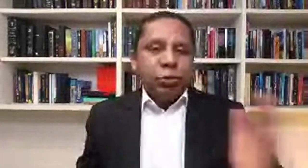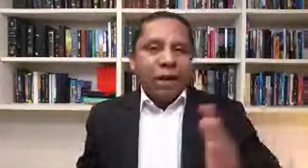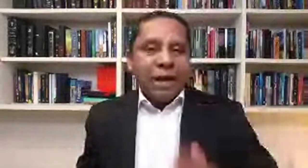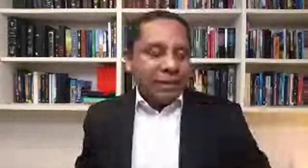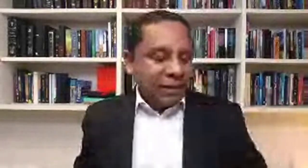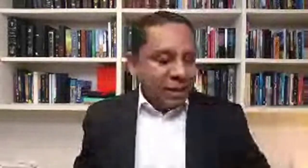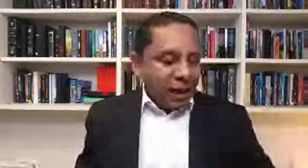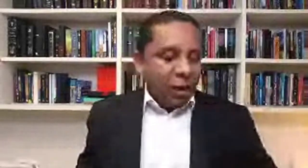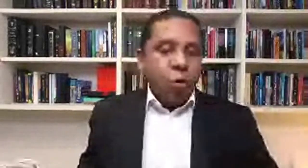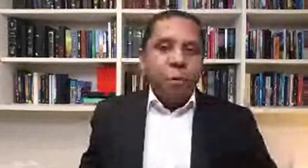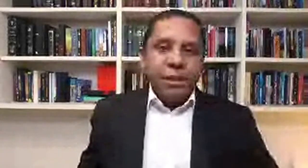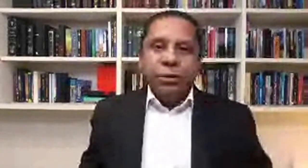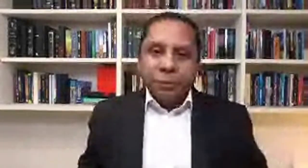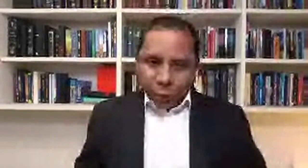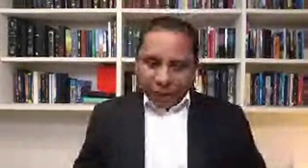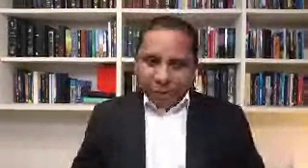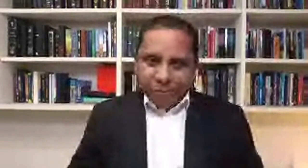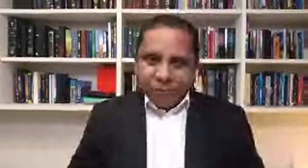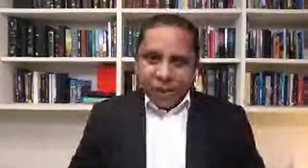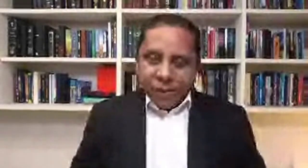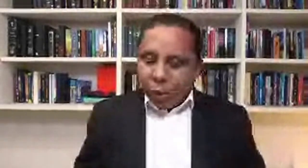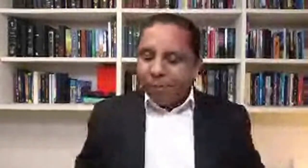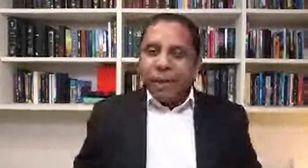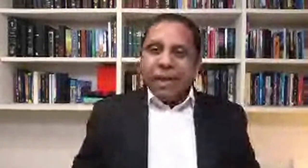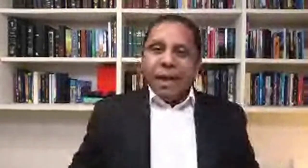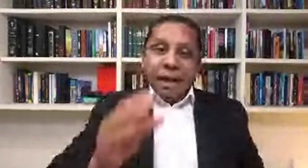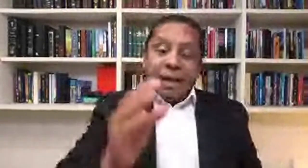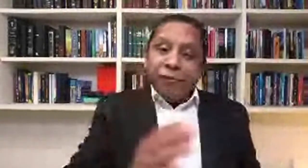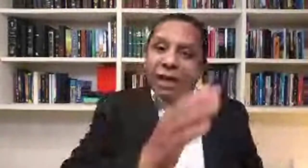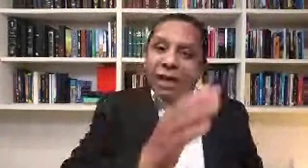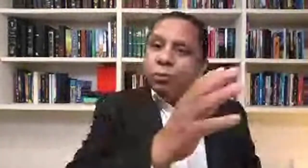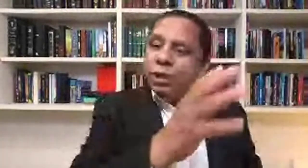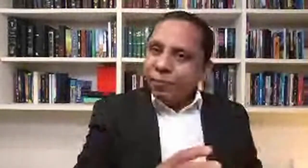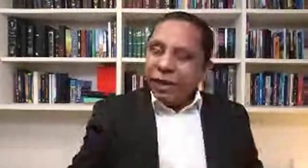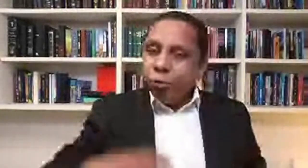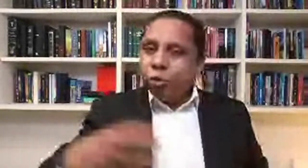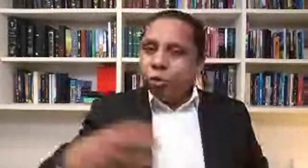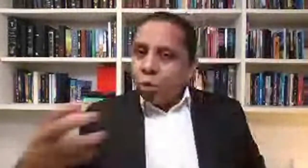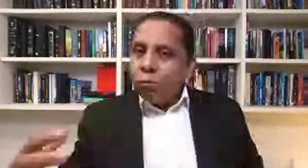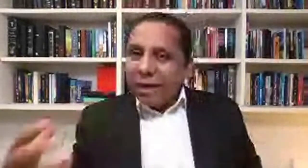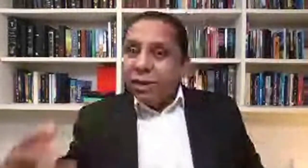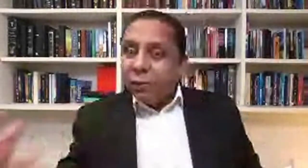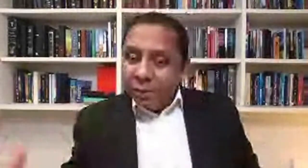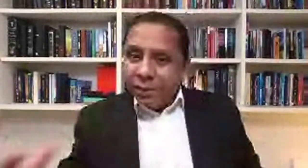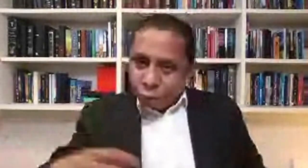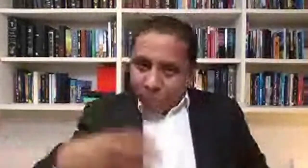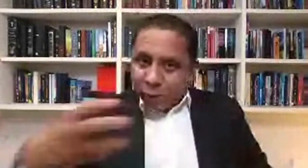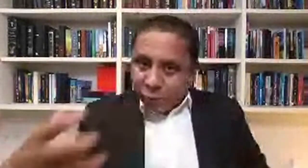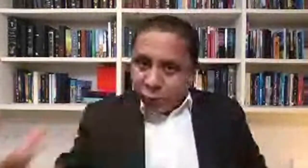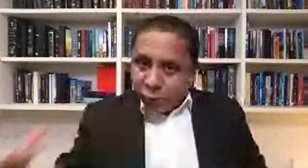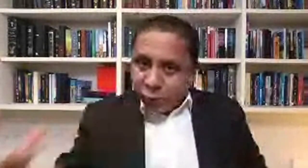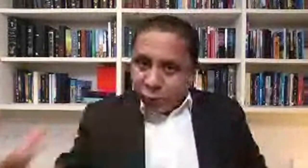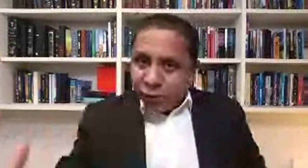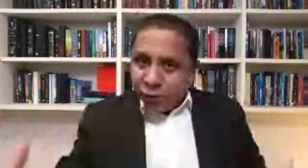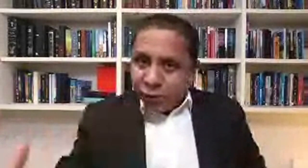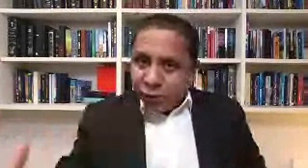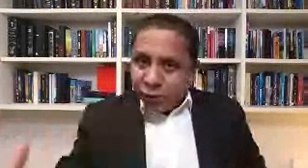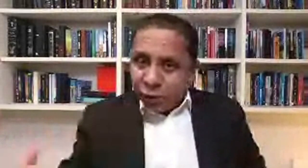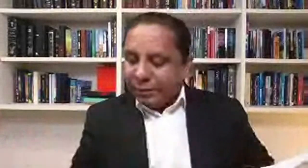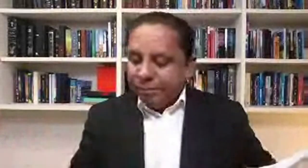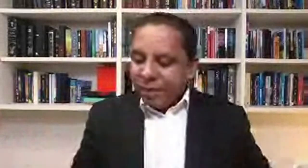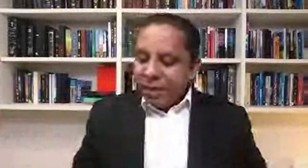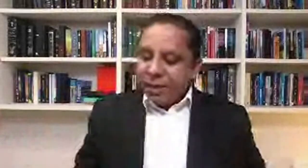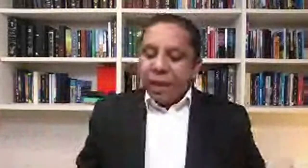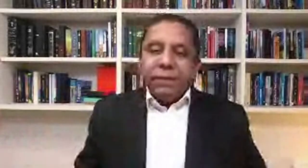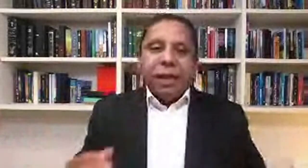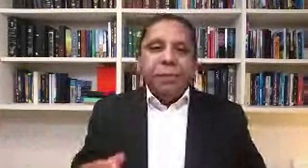cada um na sua casa, acompanhando esse programa. Bom, falamos de Éfeso, falamos um pouco mais de Esmirna, estou aprofundando um pouquinho